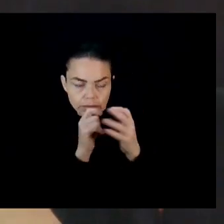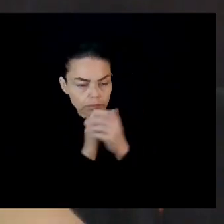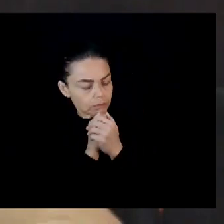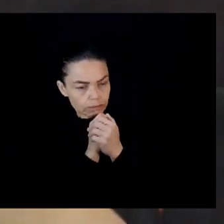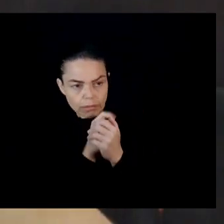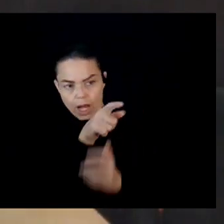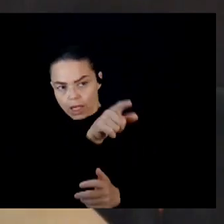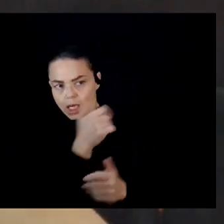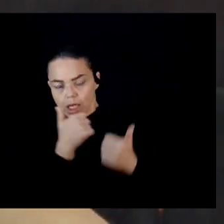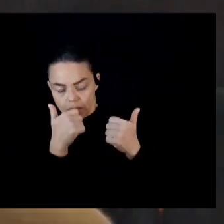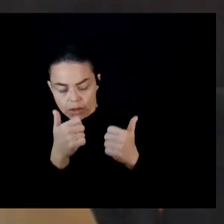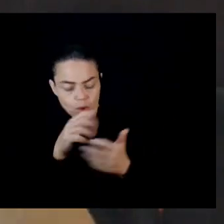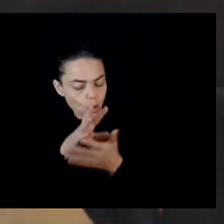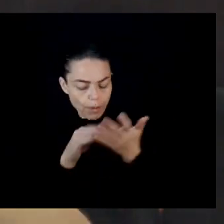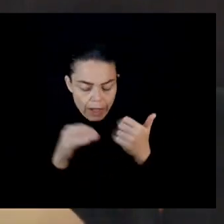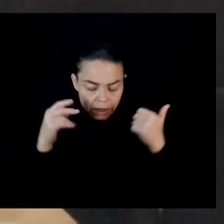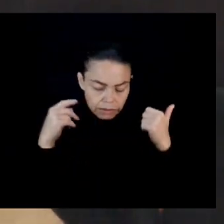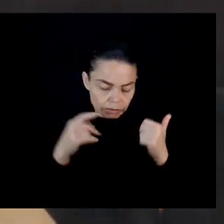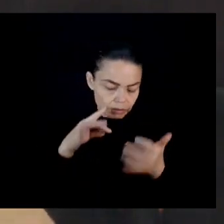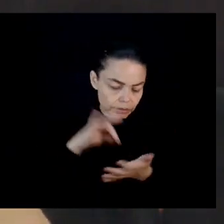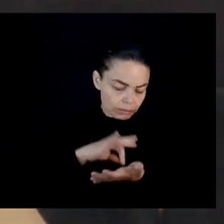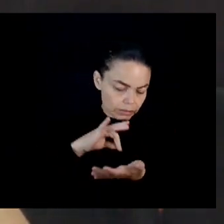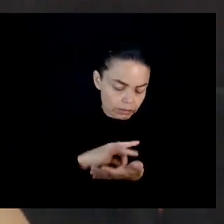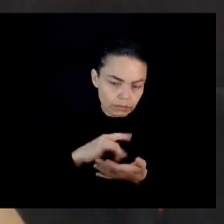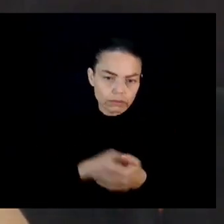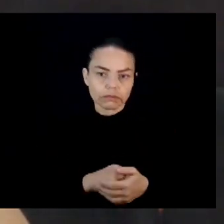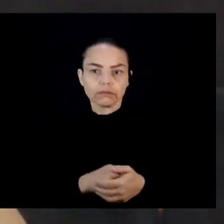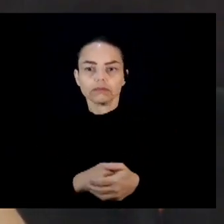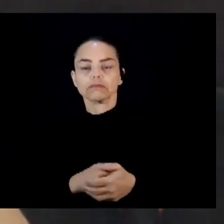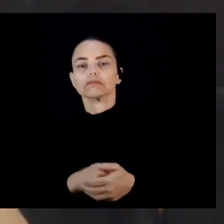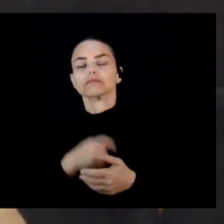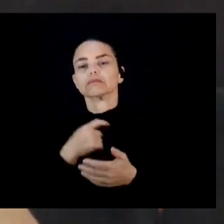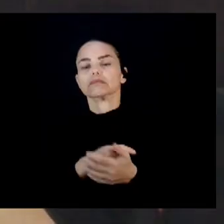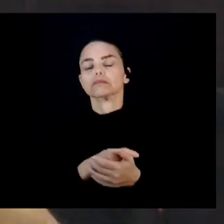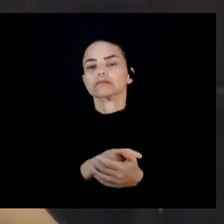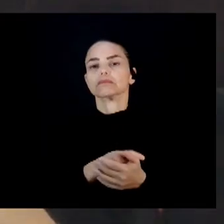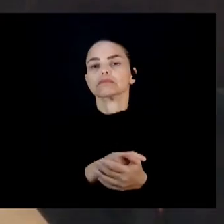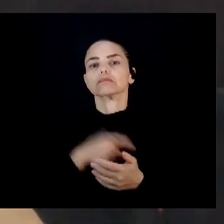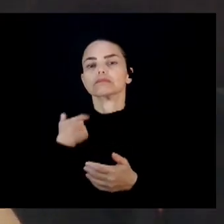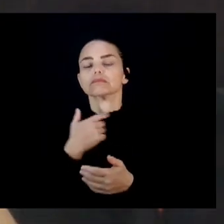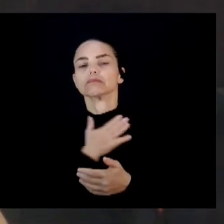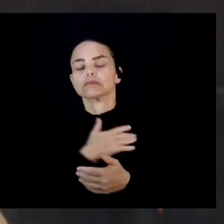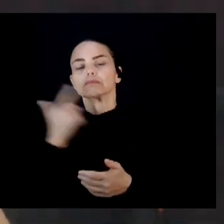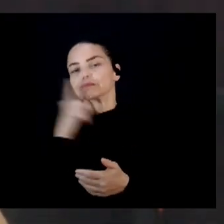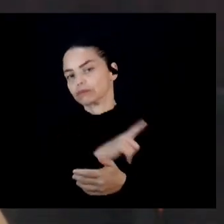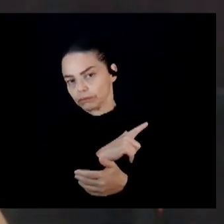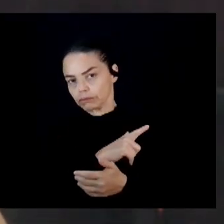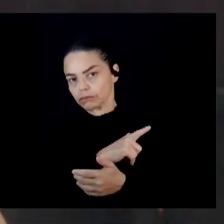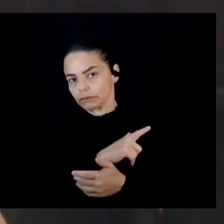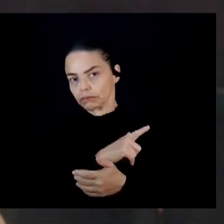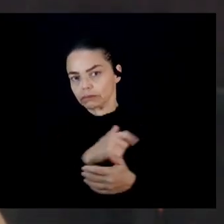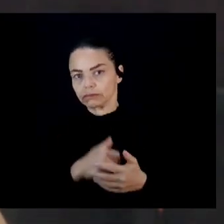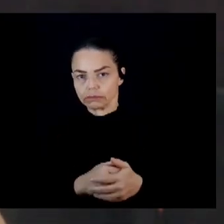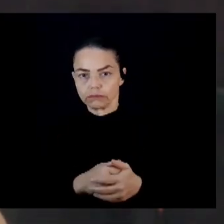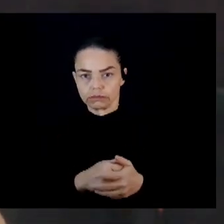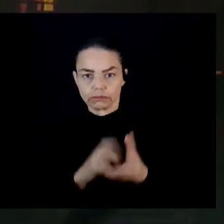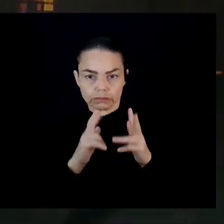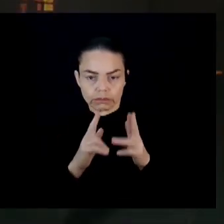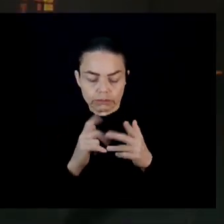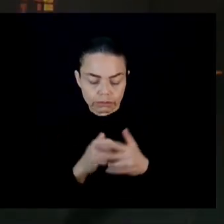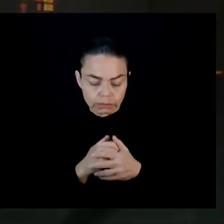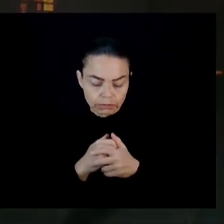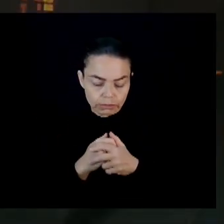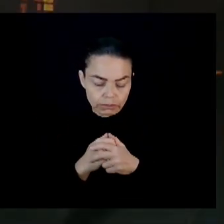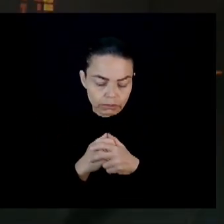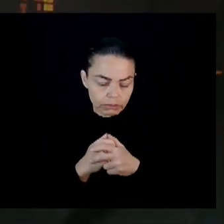replicar exatamente o que a pessoa está fazendo, modelar para o padrão dela, para como ela consegue executar aquilo. Tá certo?